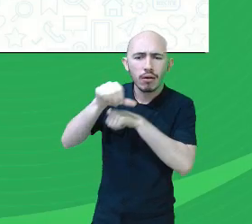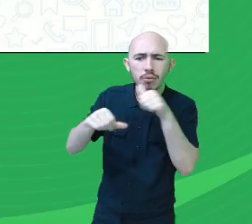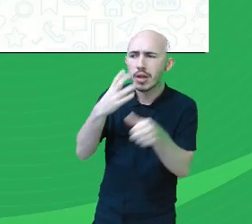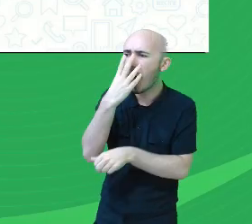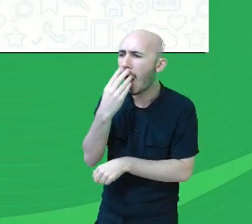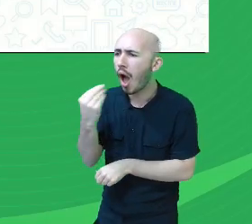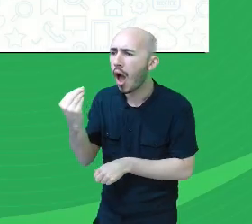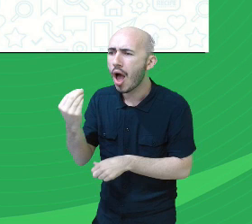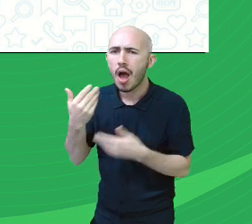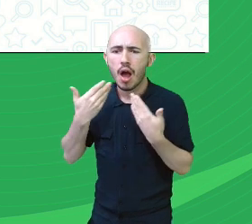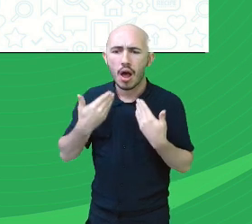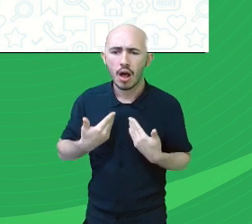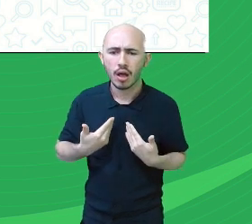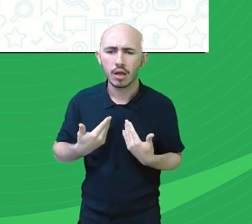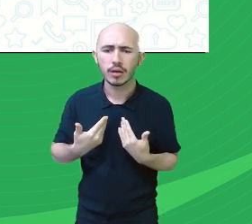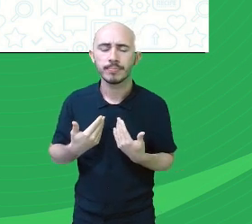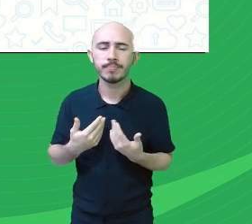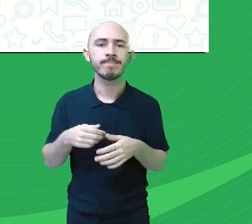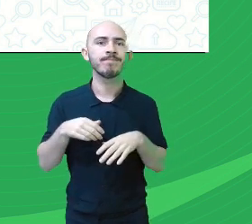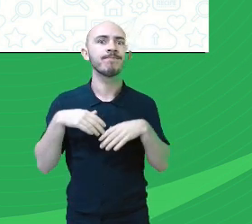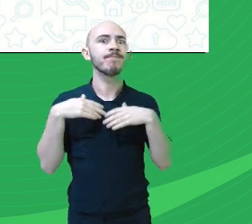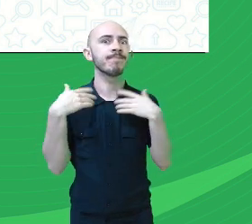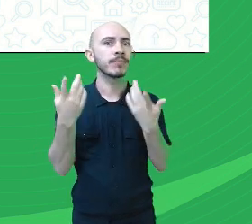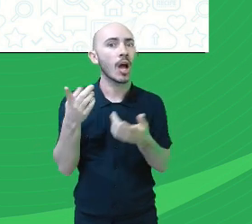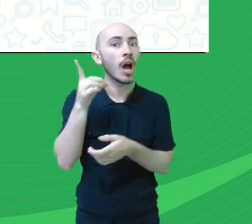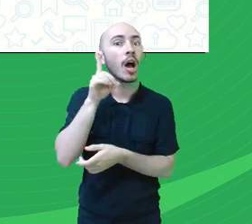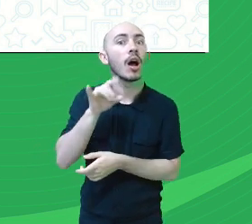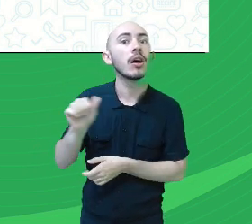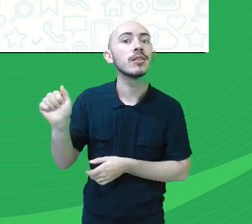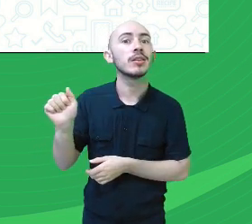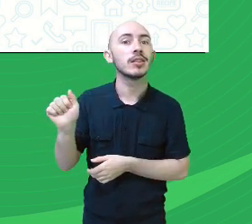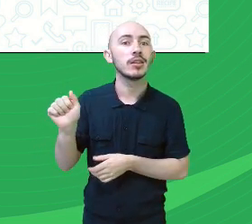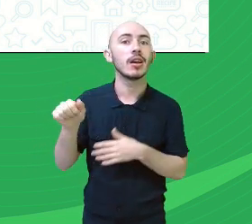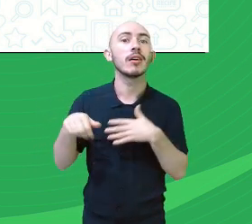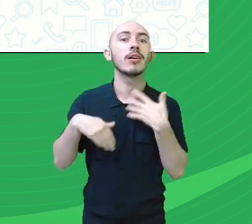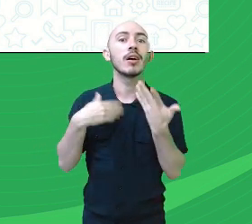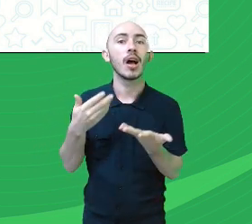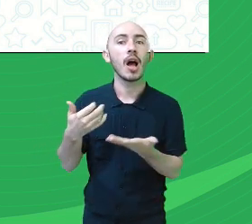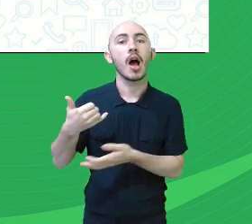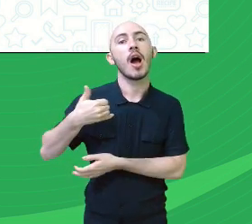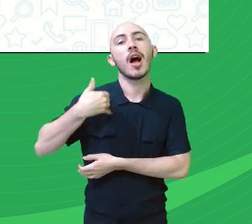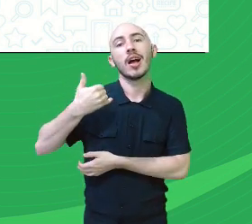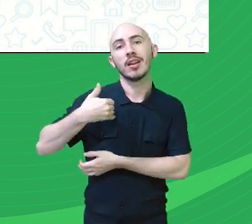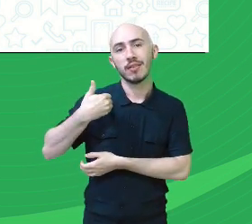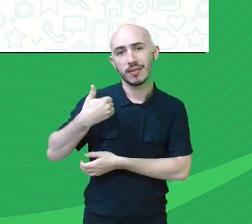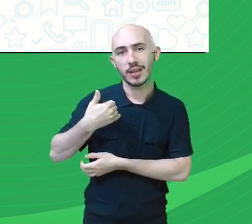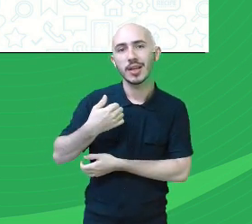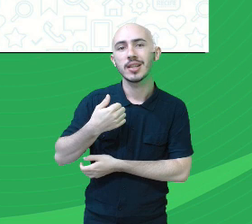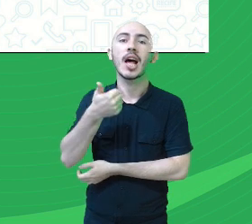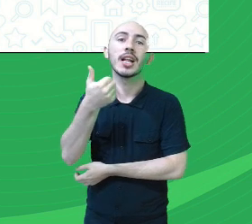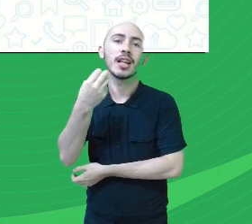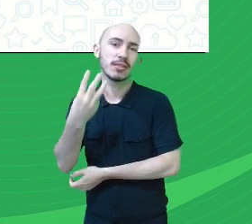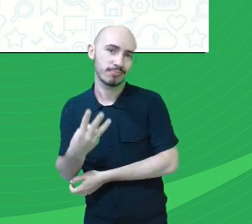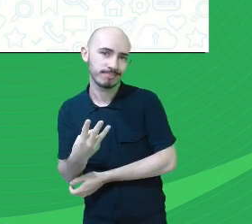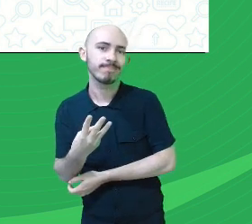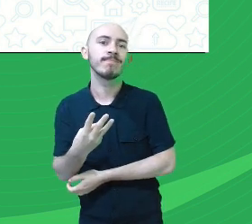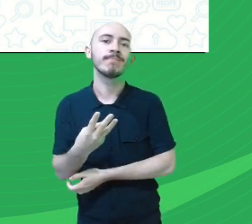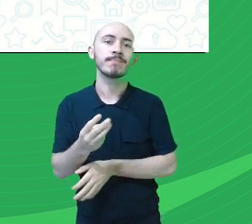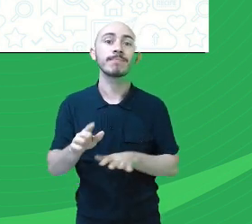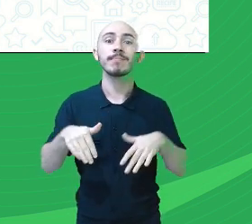lobisomem? Mas chegou o dia do seu 13º